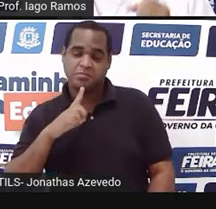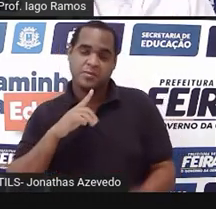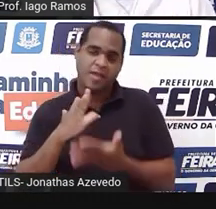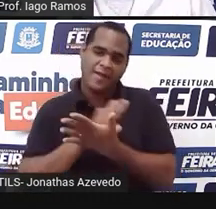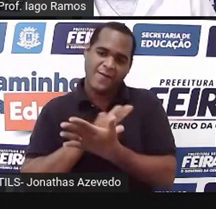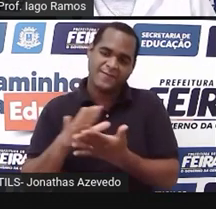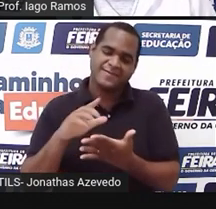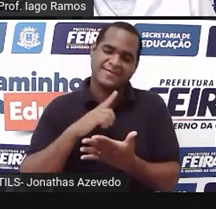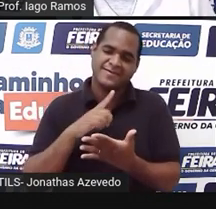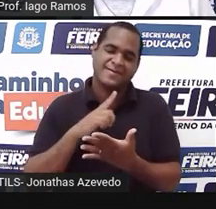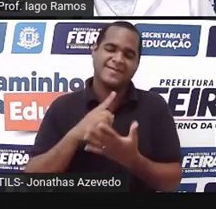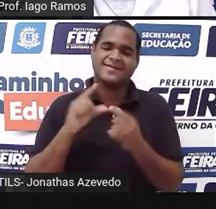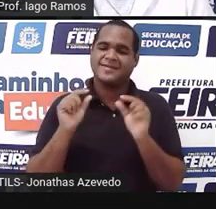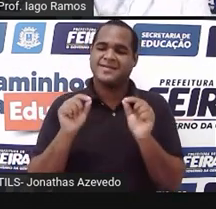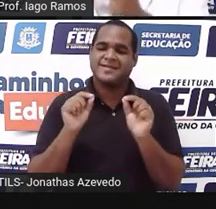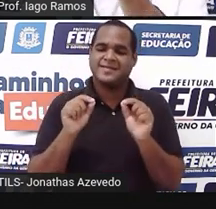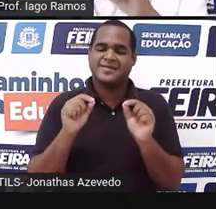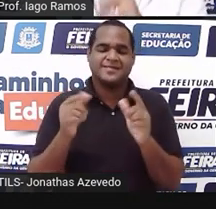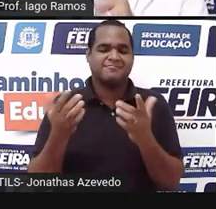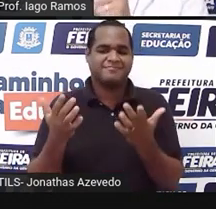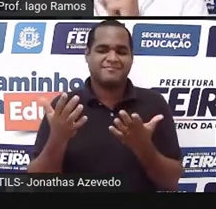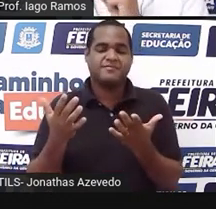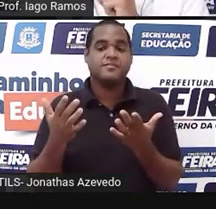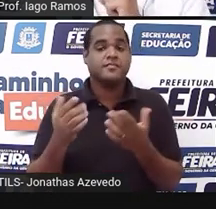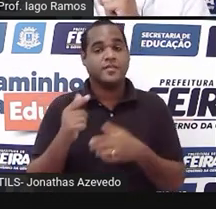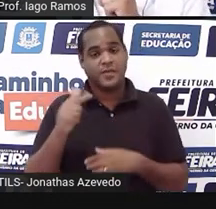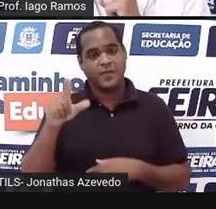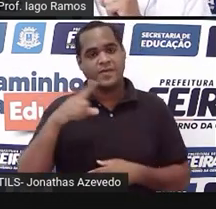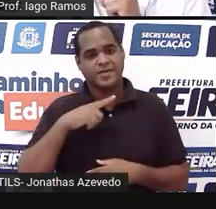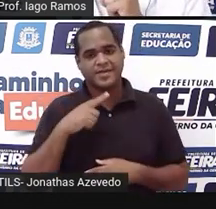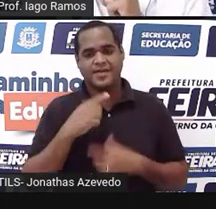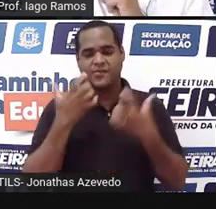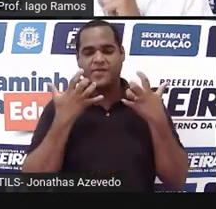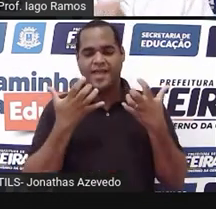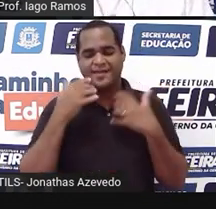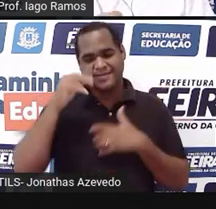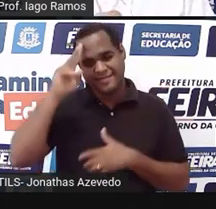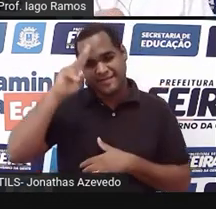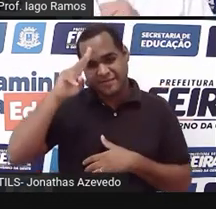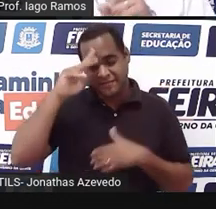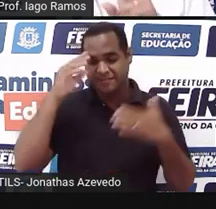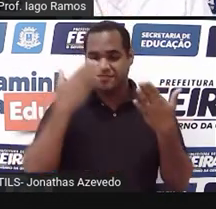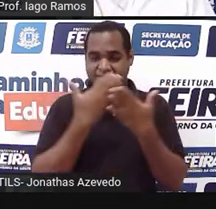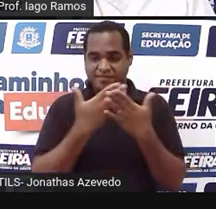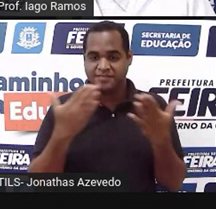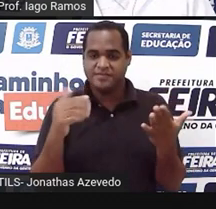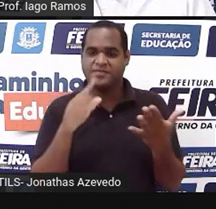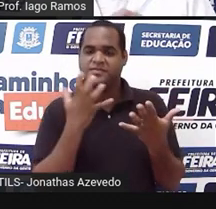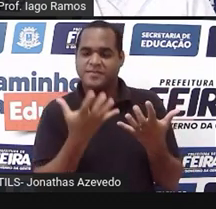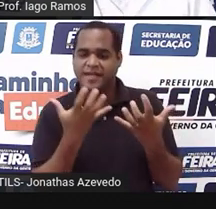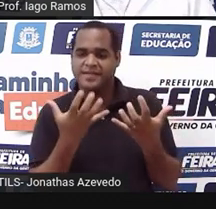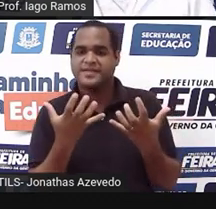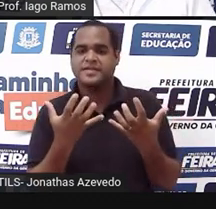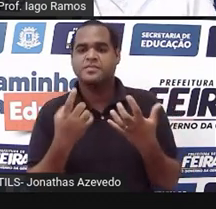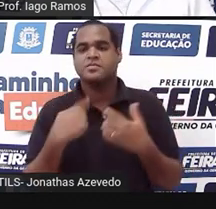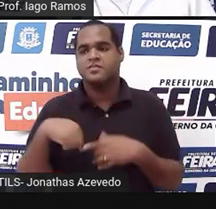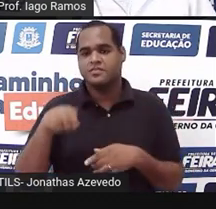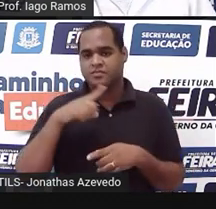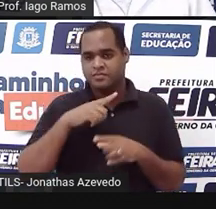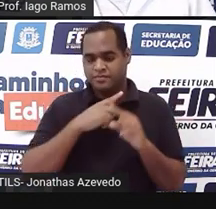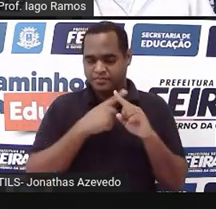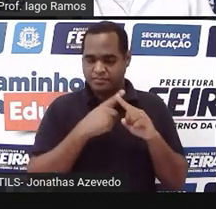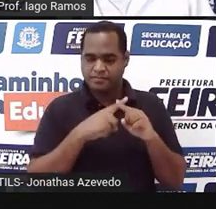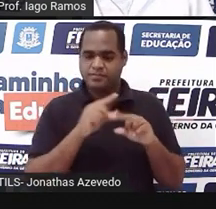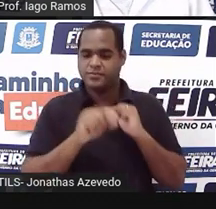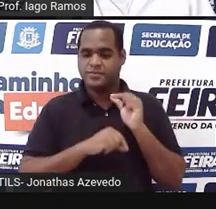geométricas planas Tá bom uma eu quero lembrar com você aqui porque foi o